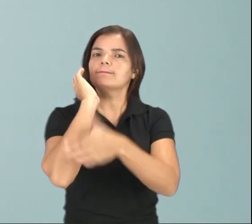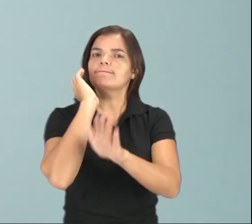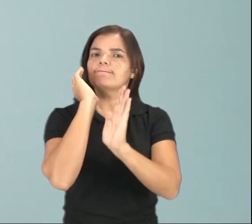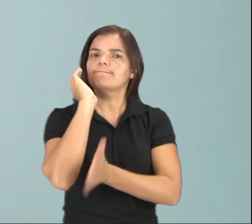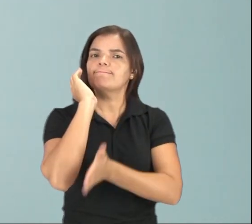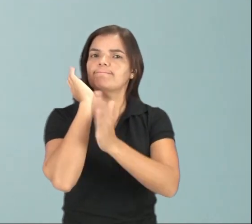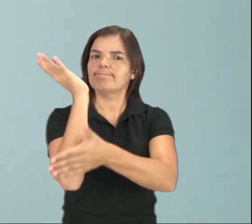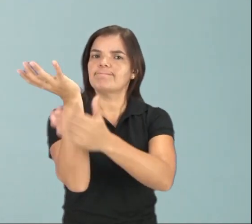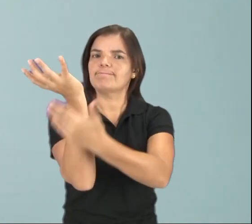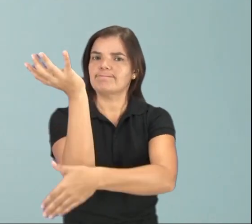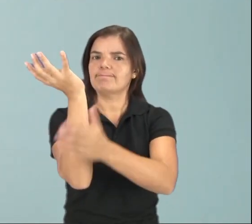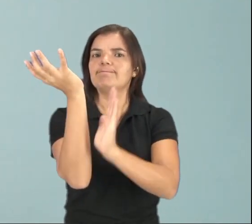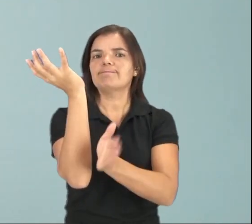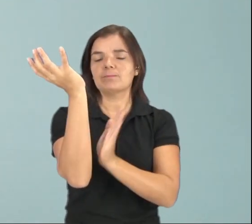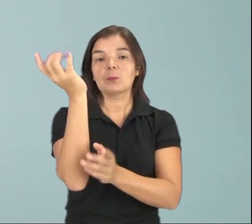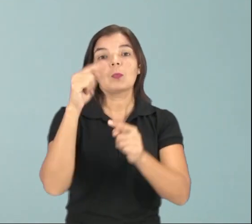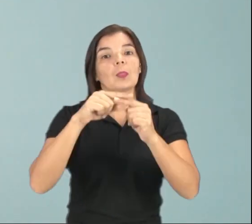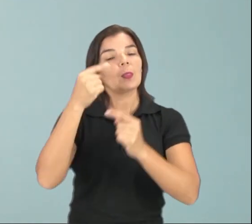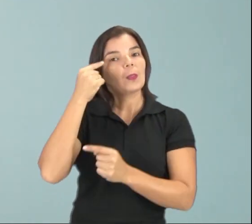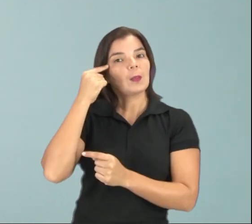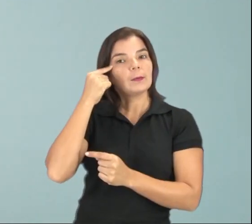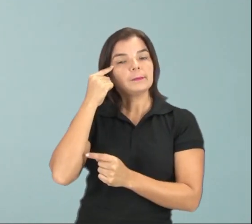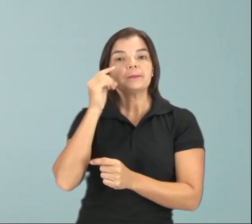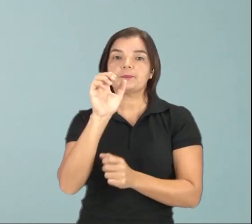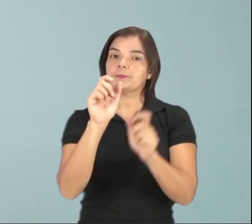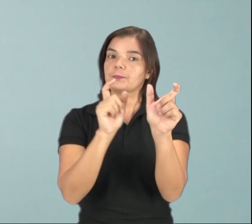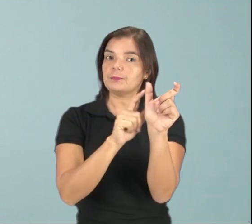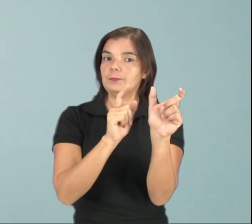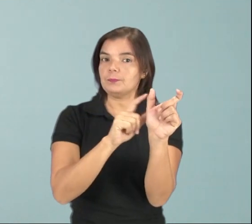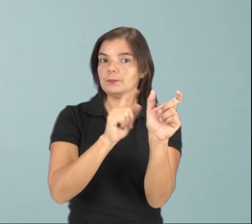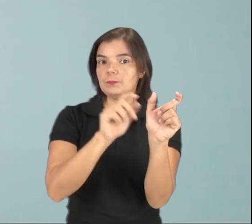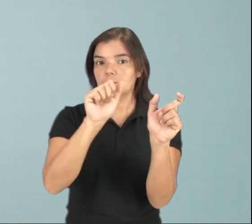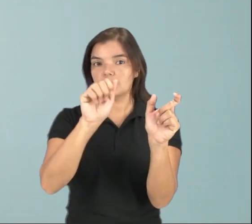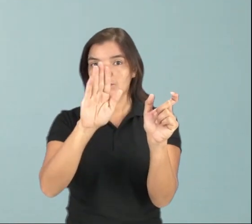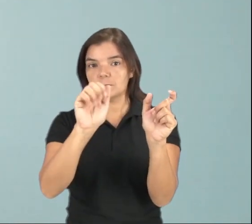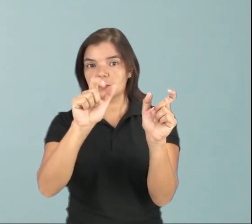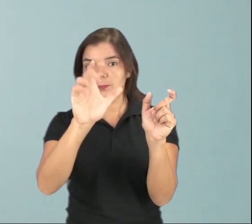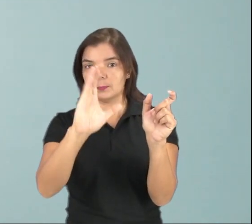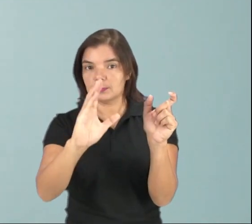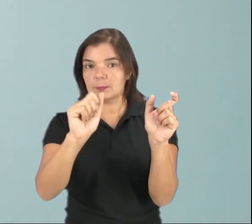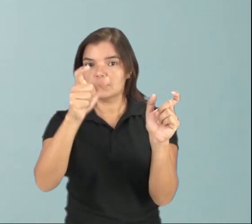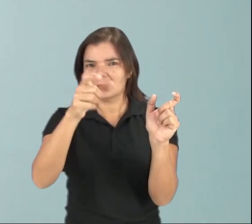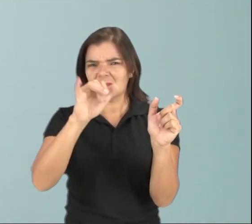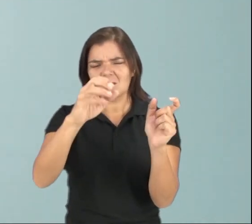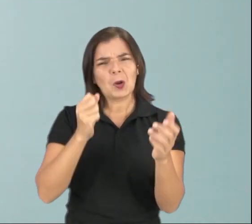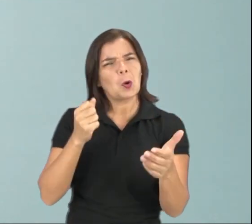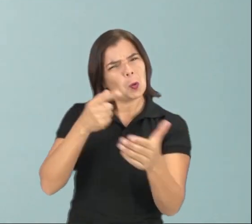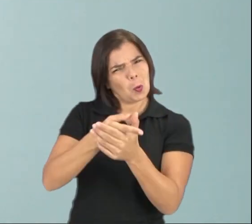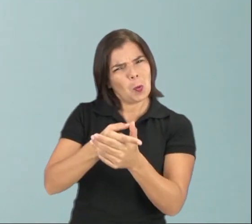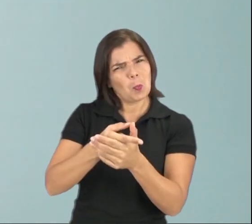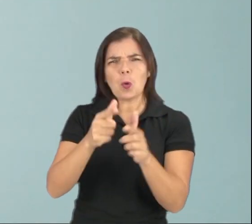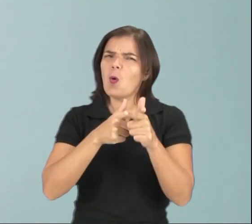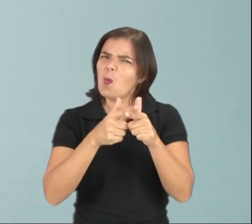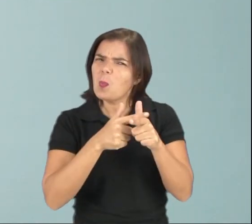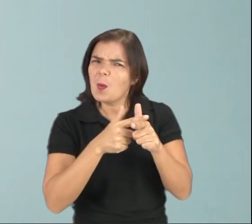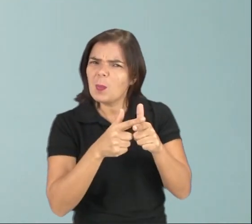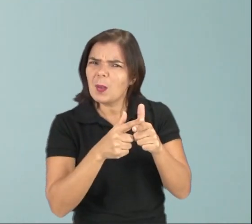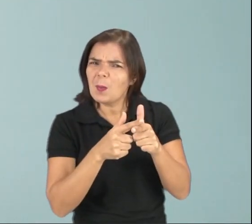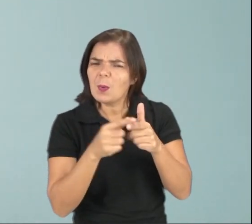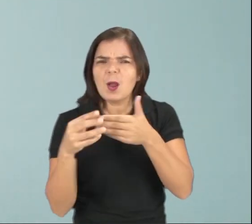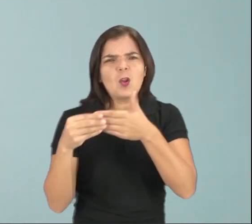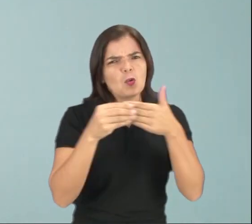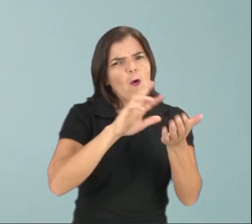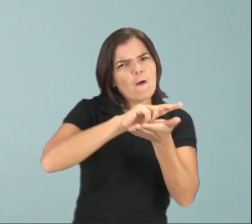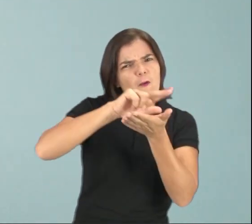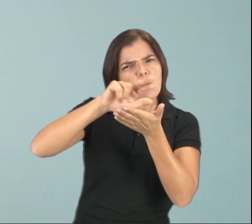abacaxi. Agora imagina se esse termo abacaxi aí se referisse a um problema. Ela comprou um abacaxi, ela